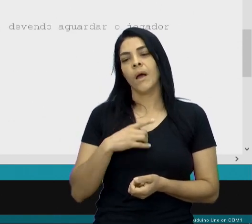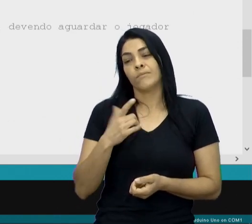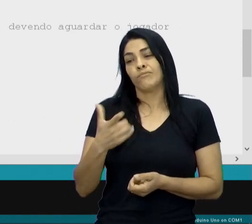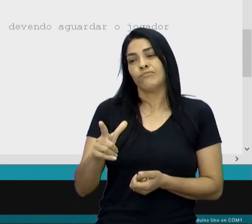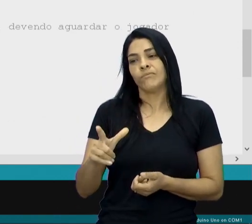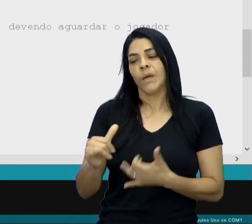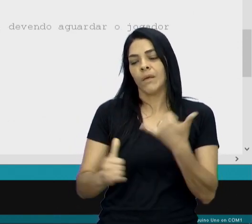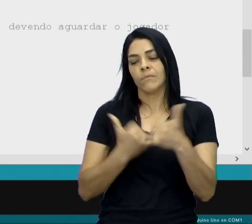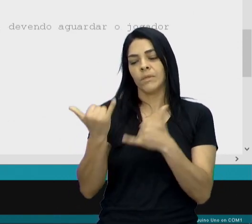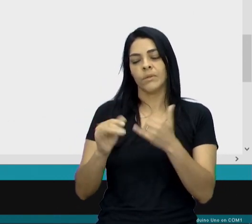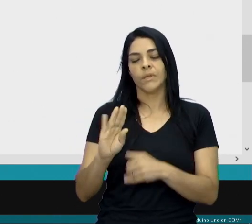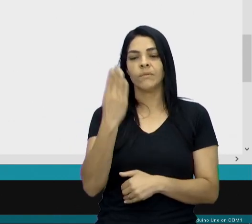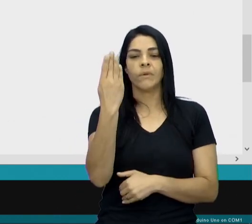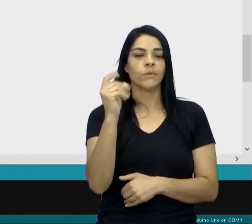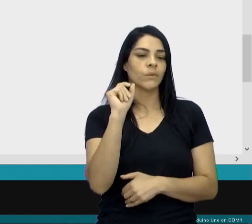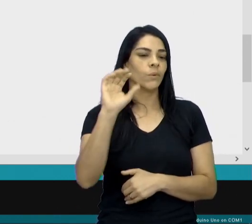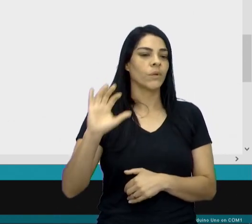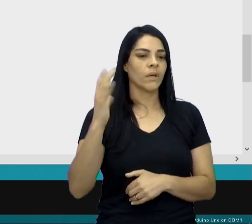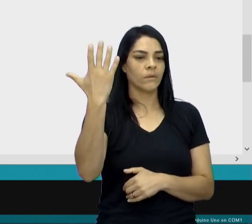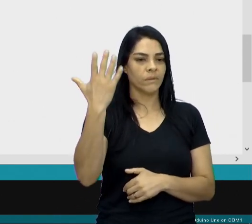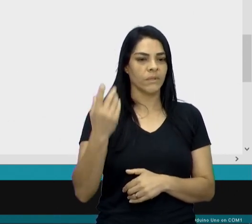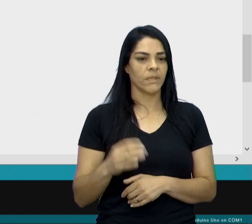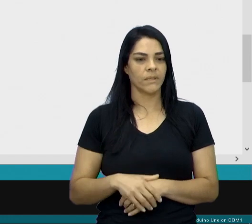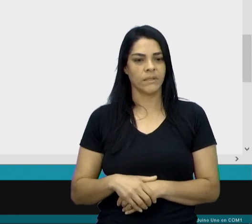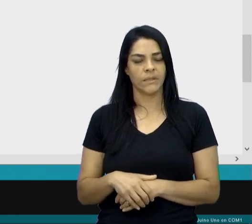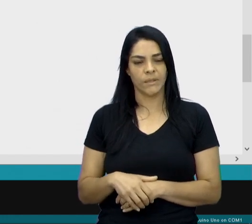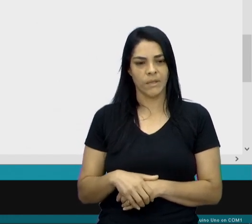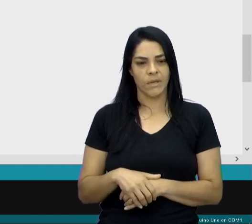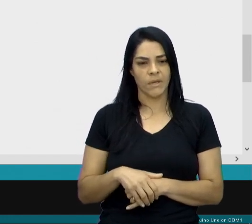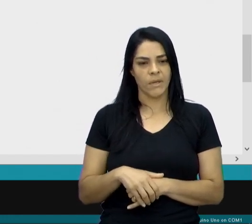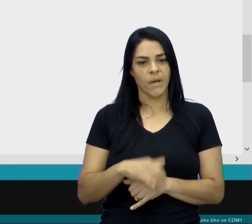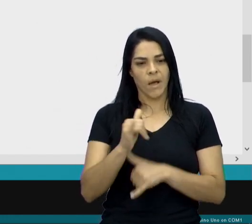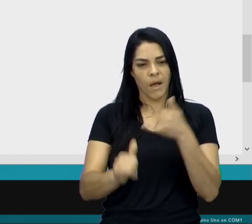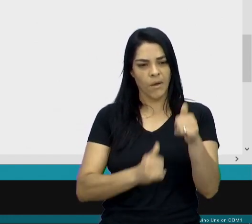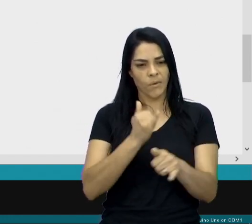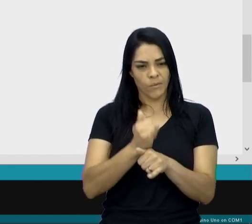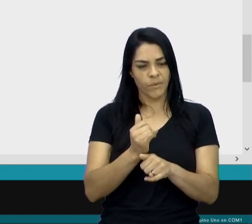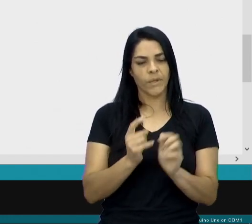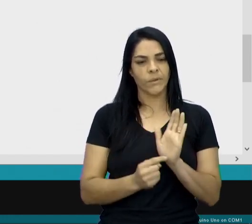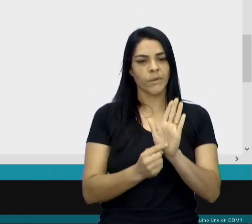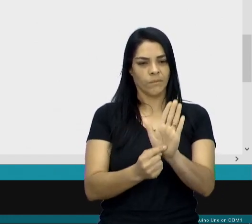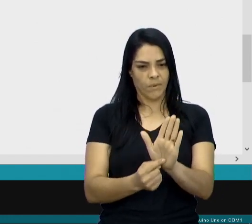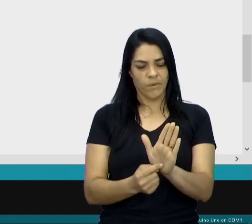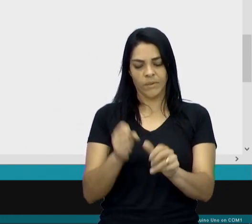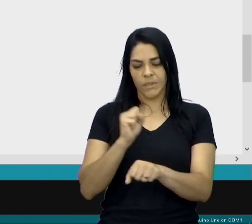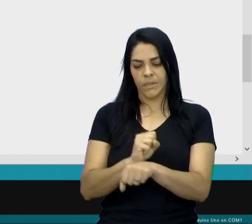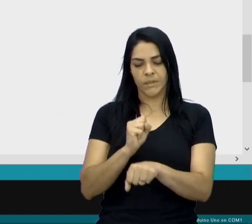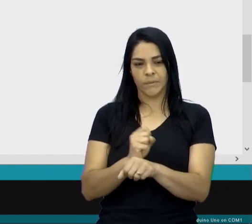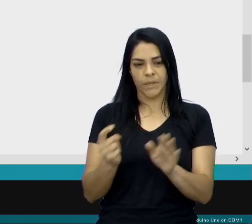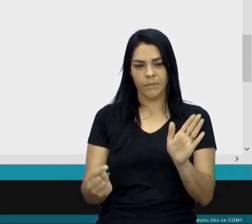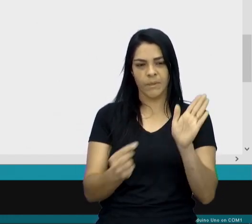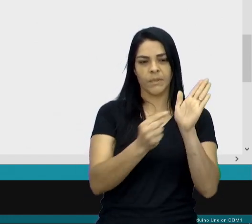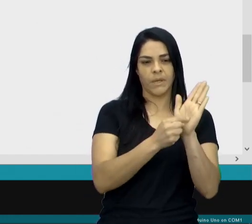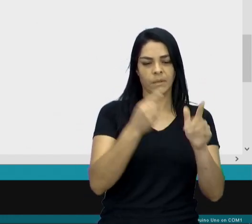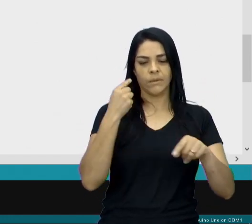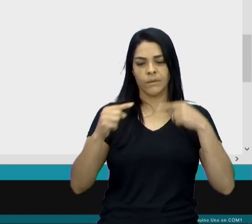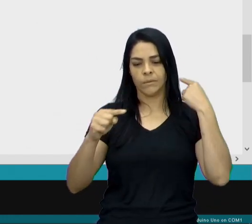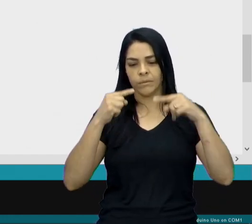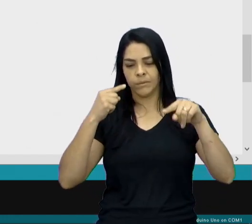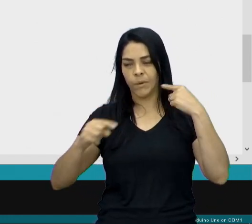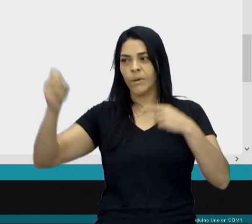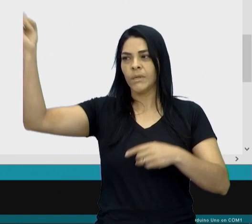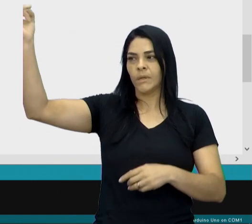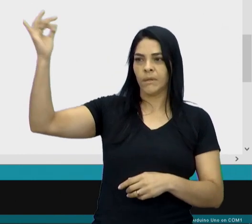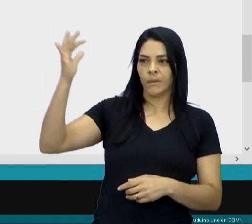que vai acontecer, ó? Ele vai esperar, né, a pressionar o botão, tocar o som, acender o